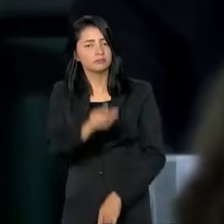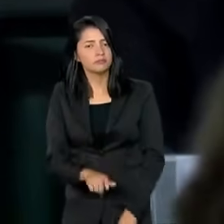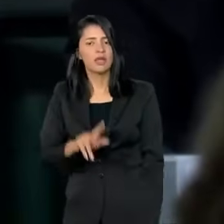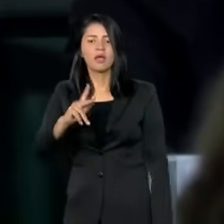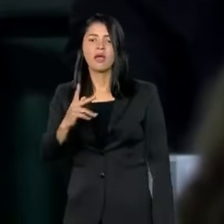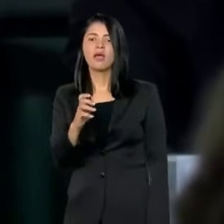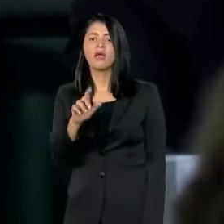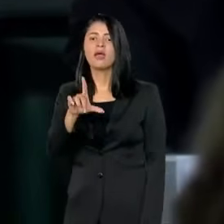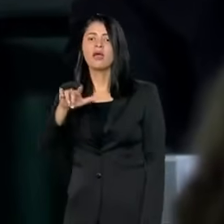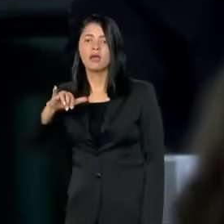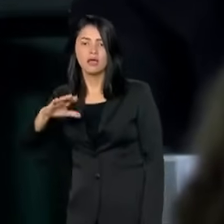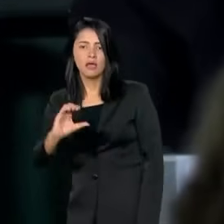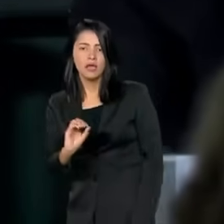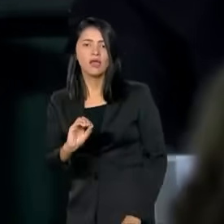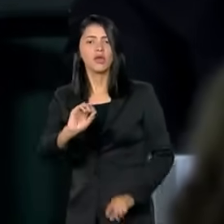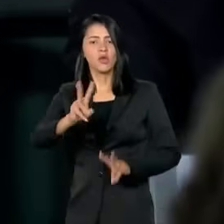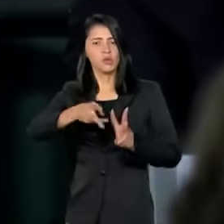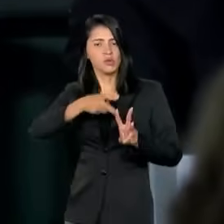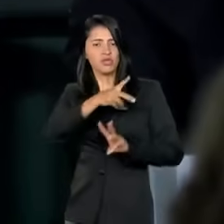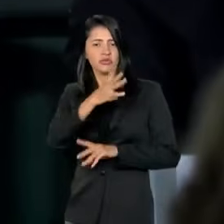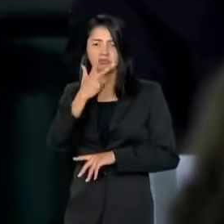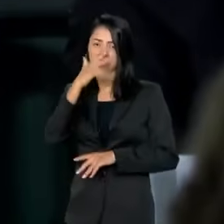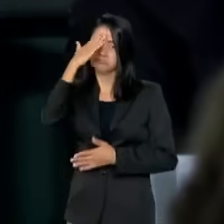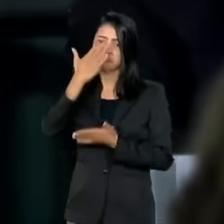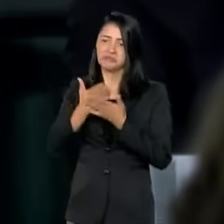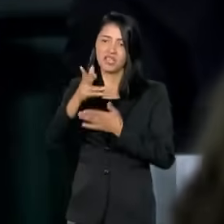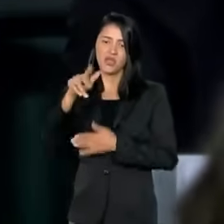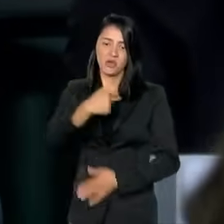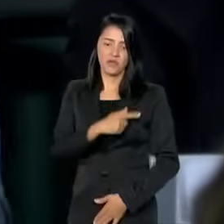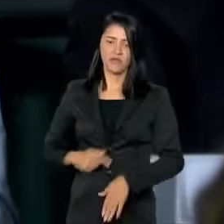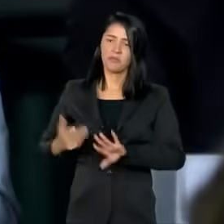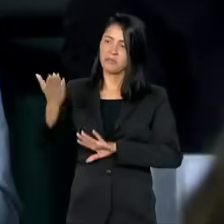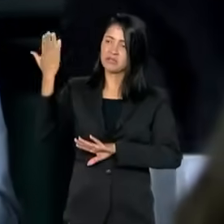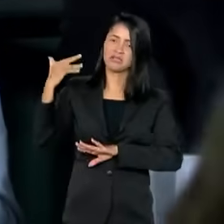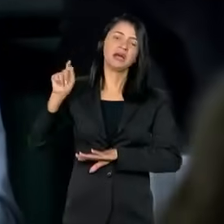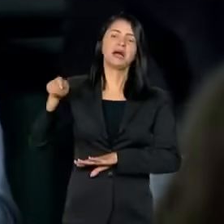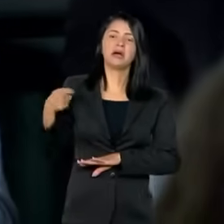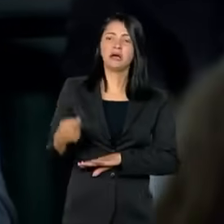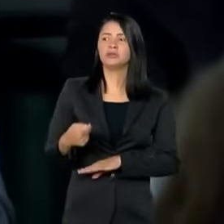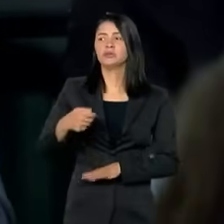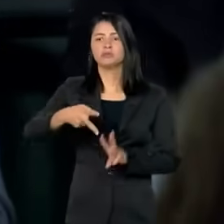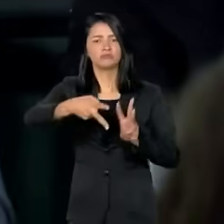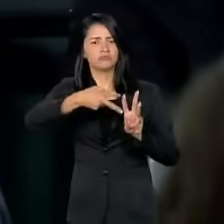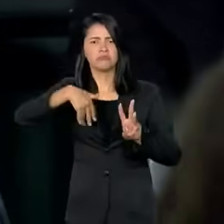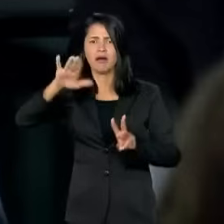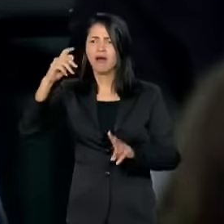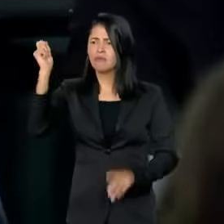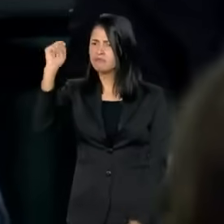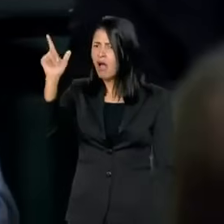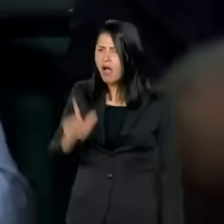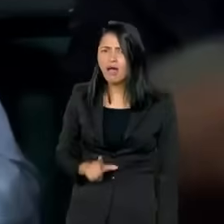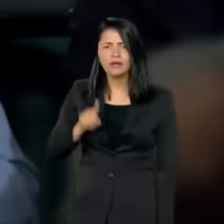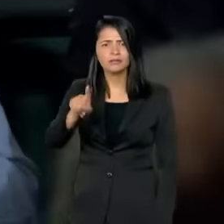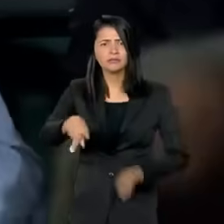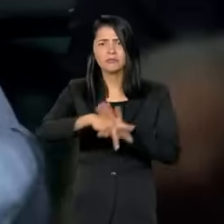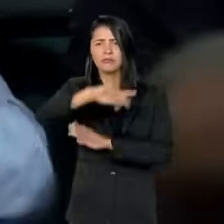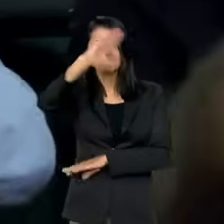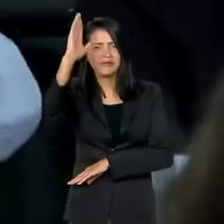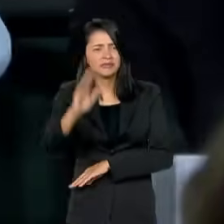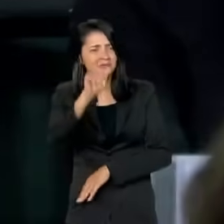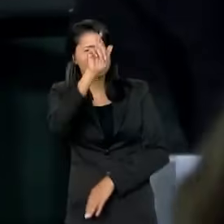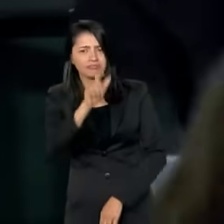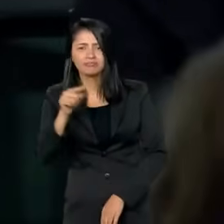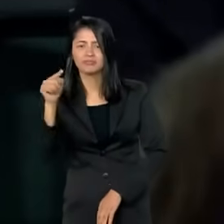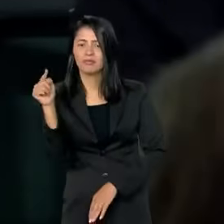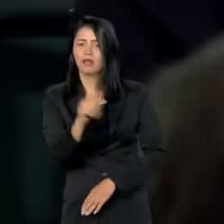dia, o nosso índio, que você acha que governou no tempo que ele era governador. É o índio mais esperto do Brasil, e não